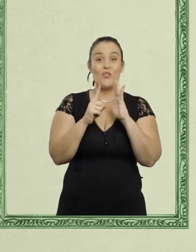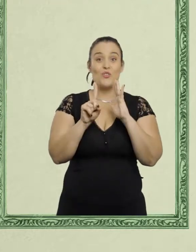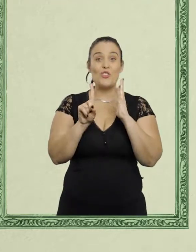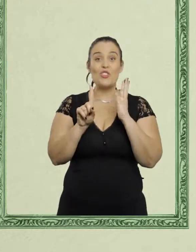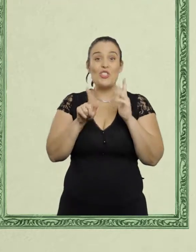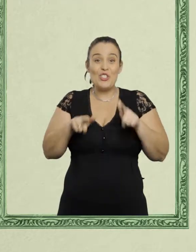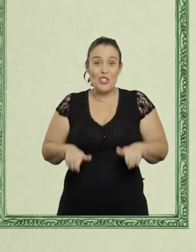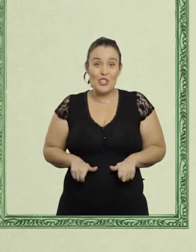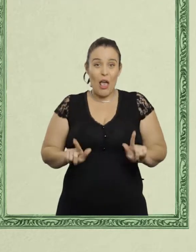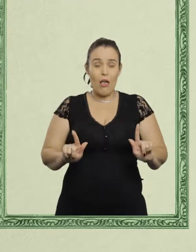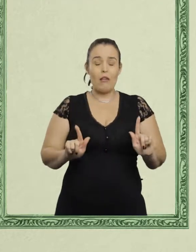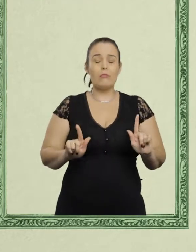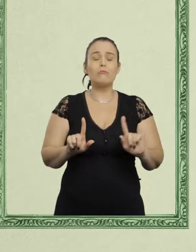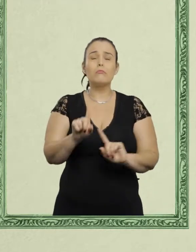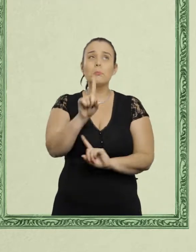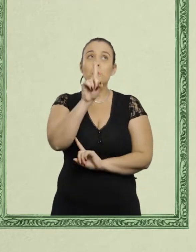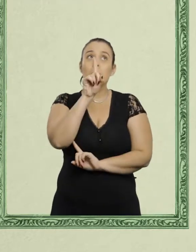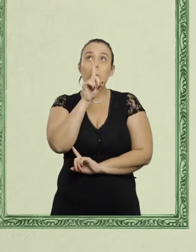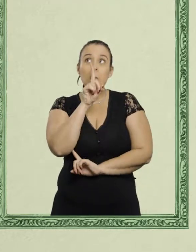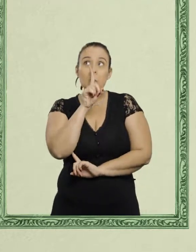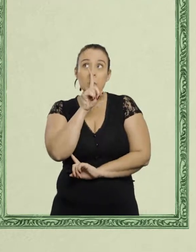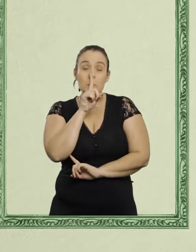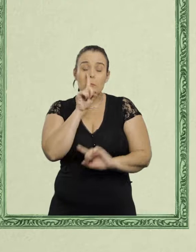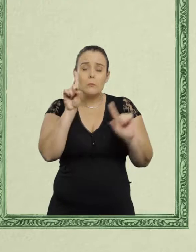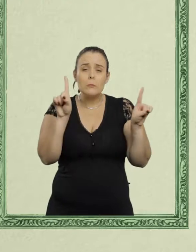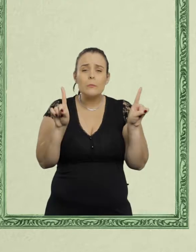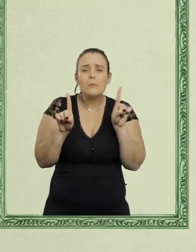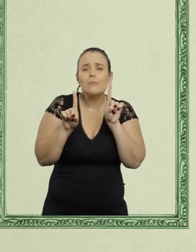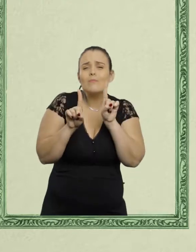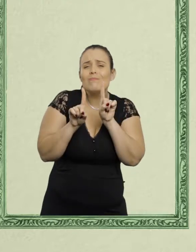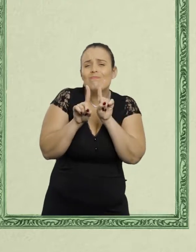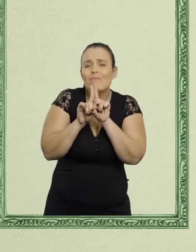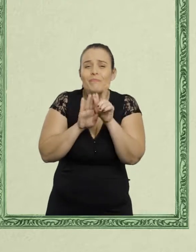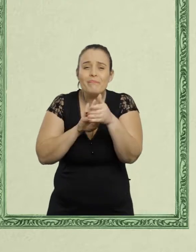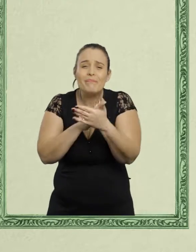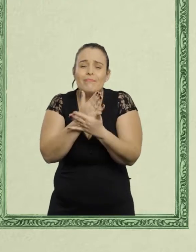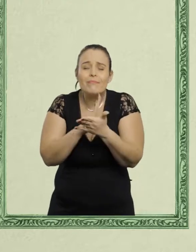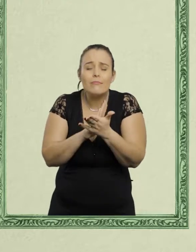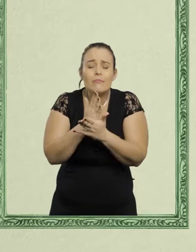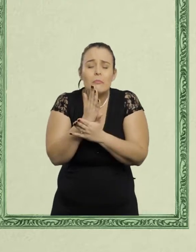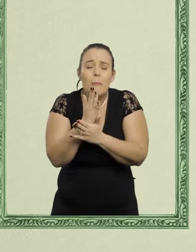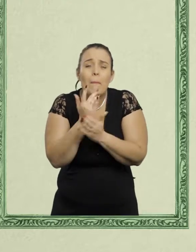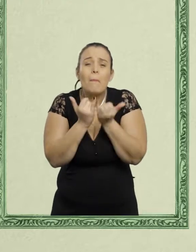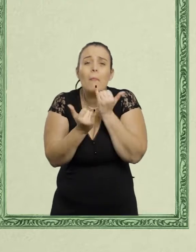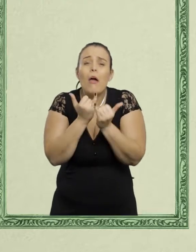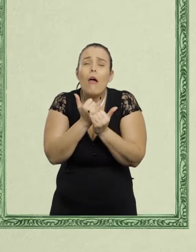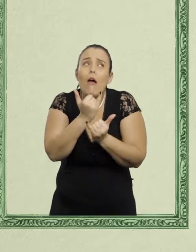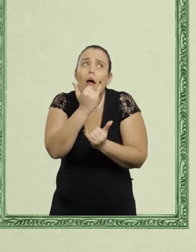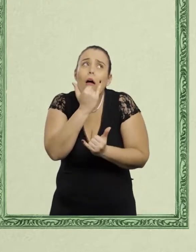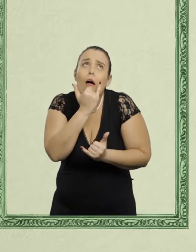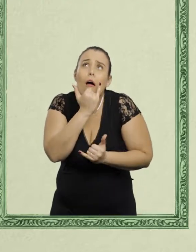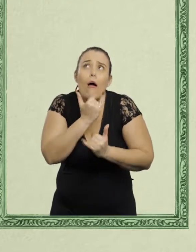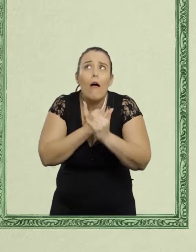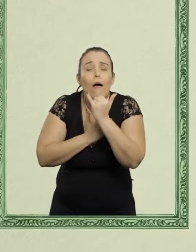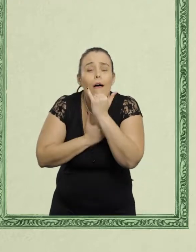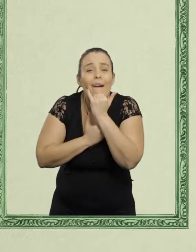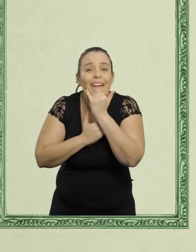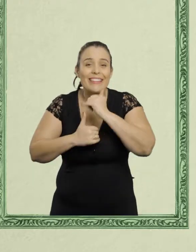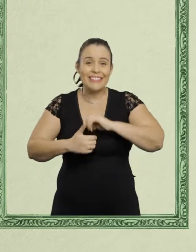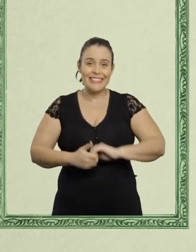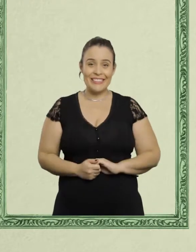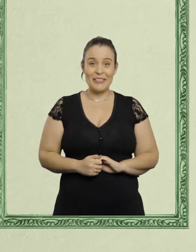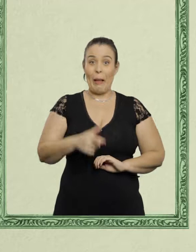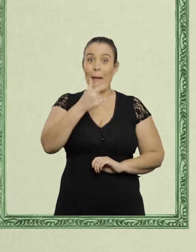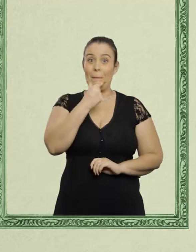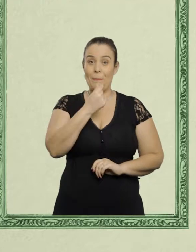que faziam de tudo para não incomodar ninguém. Eles ficavam sempre bem juntinhos, com cara de quem está pedindo